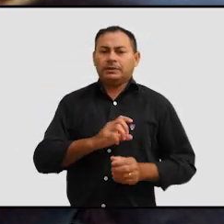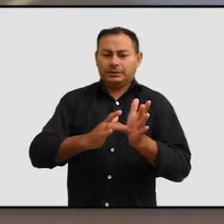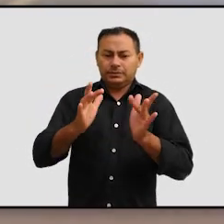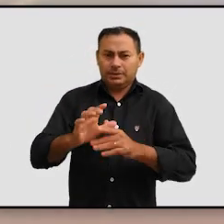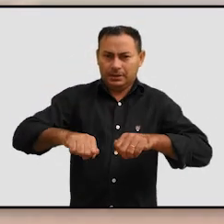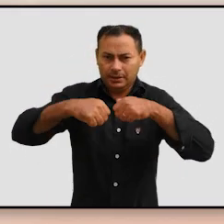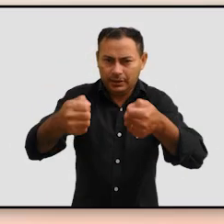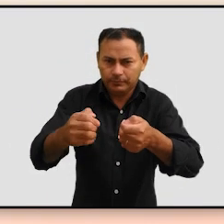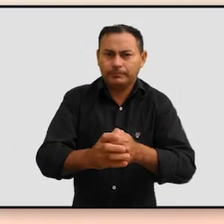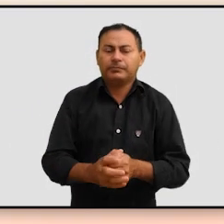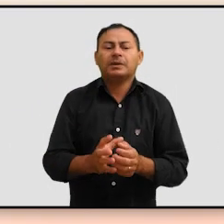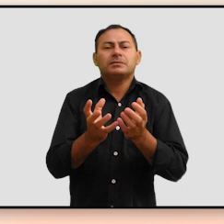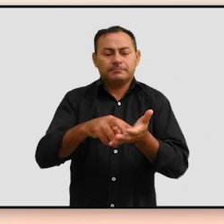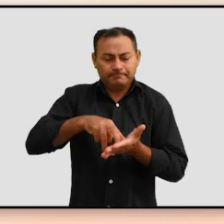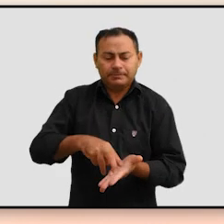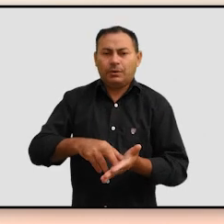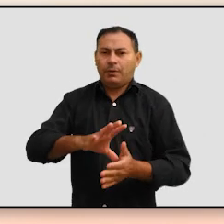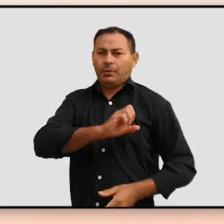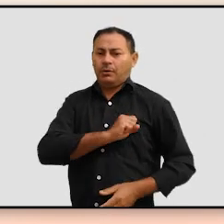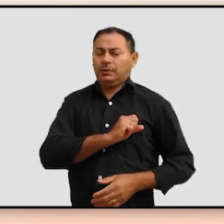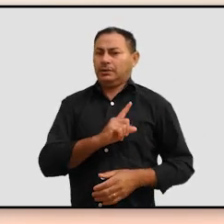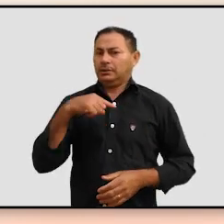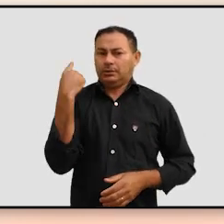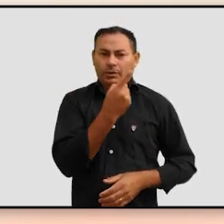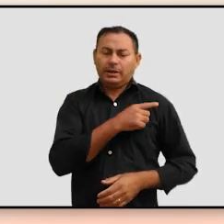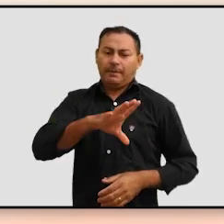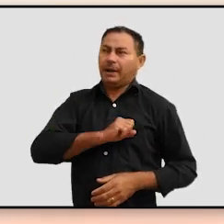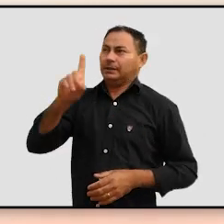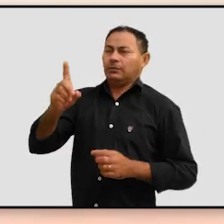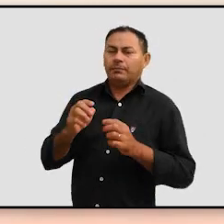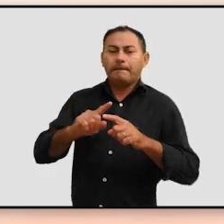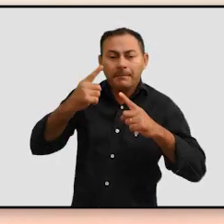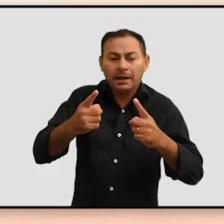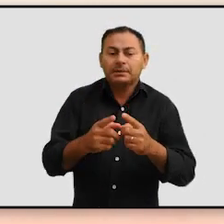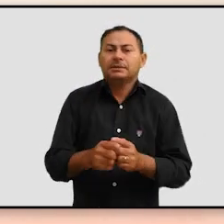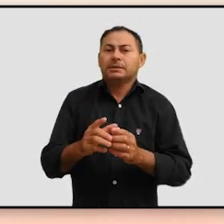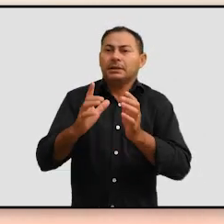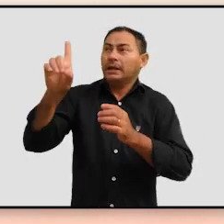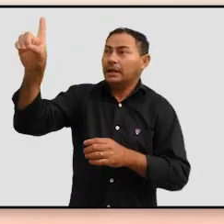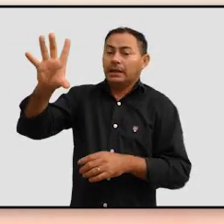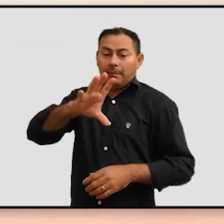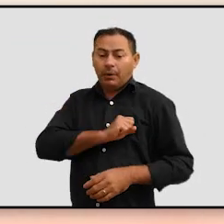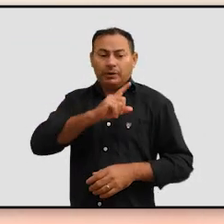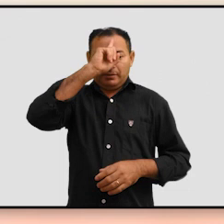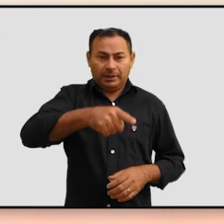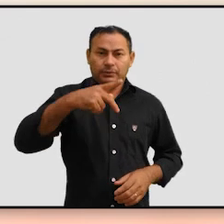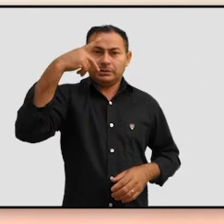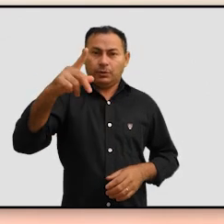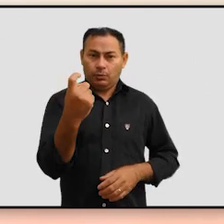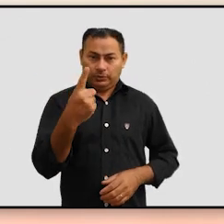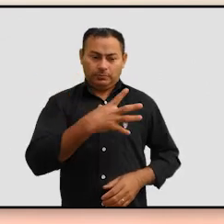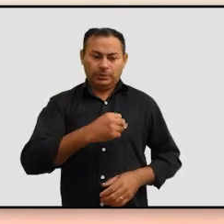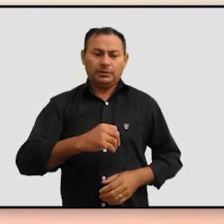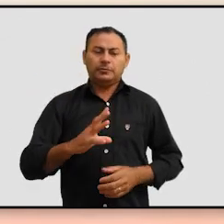amor. Nisto consiste o amor. Não em que nós tenhamos amado a Deus, mas em que Ele nos amou e enviou seu